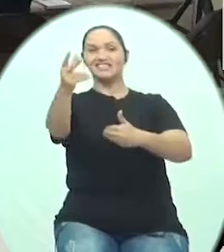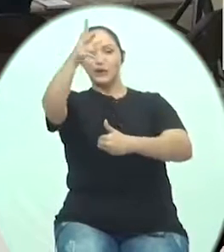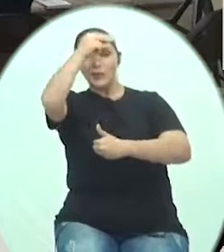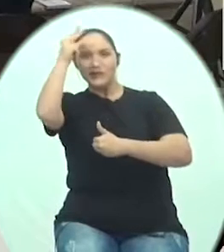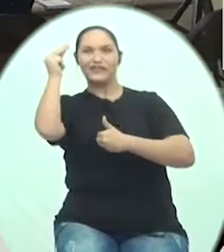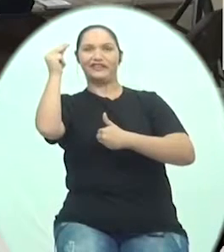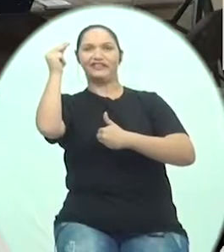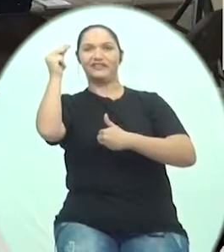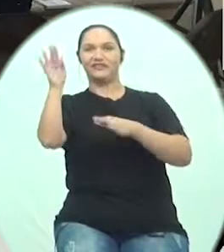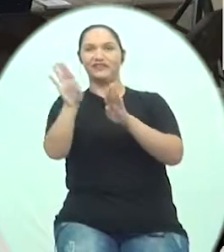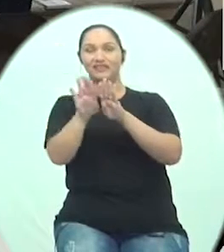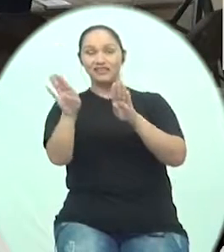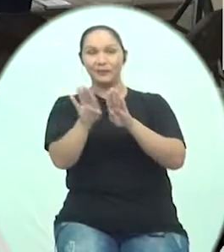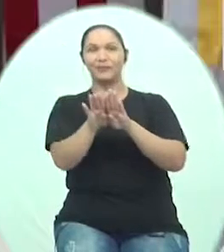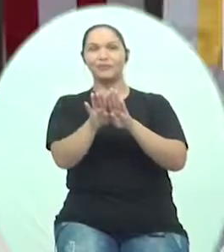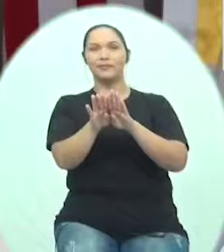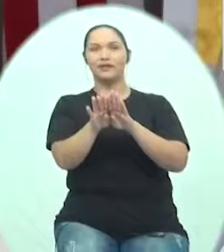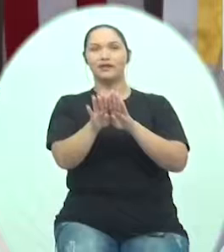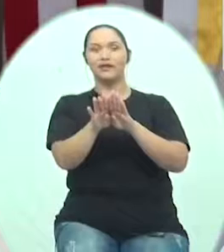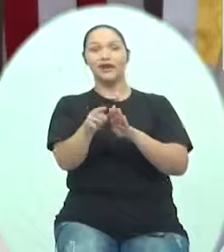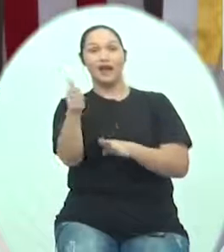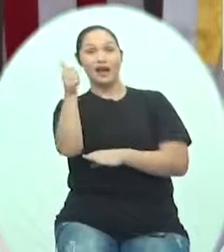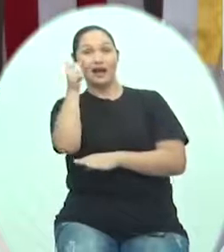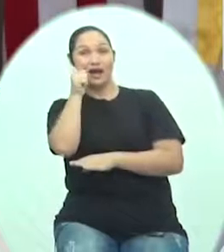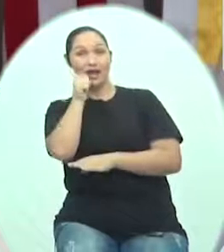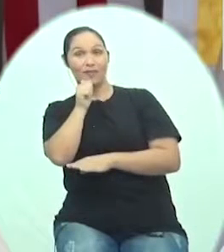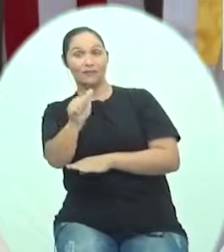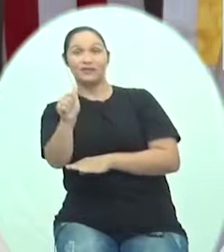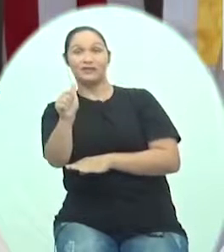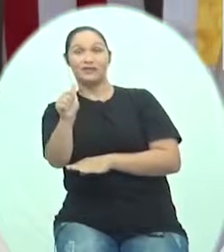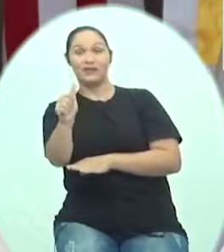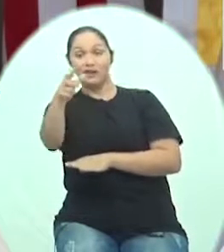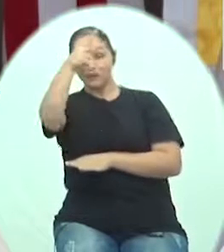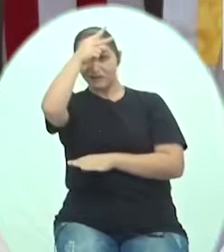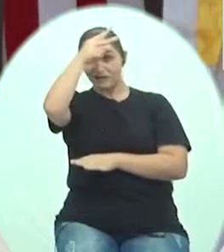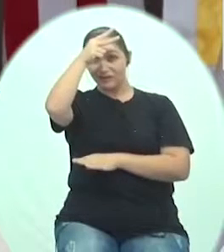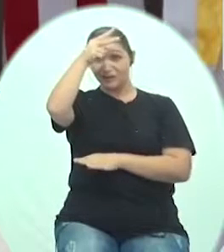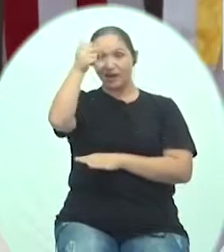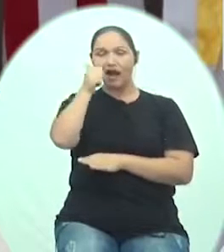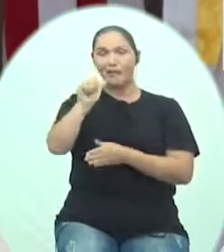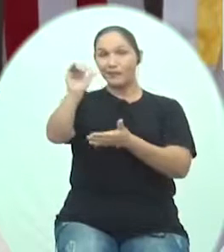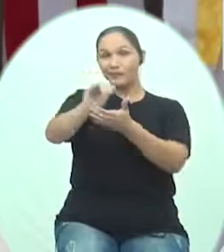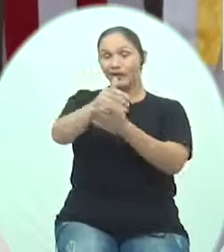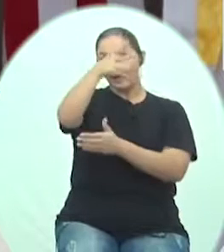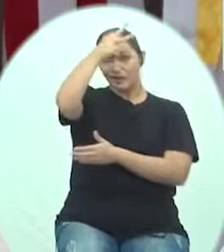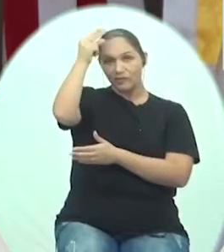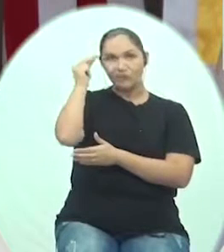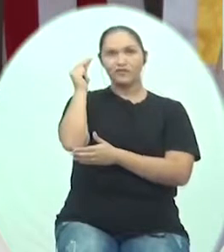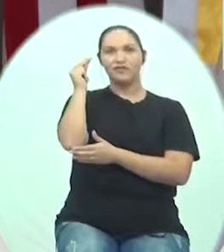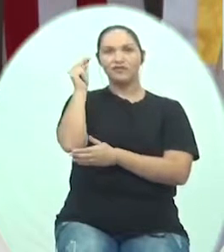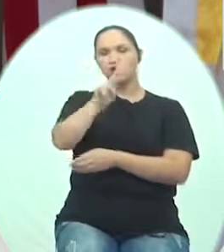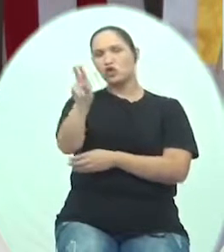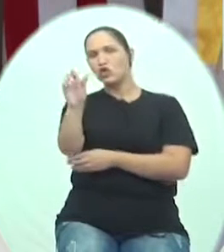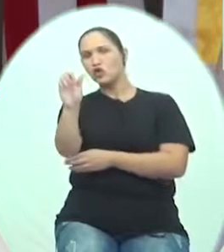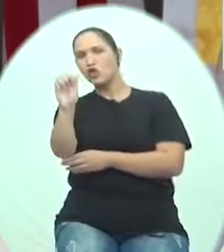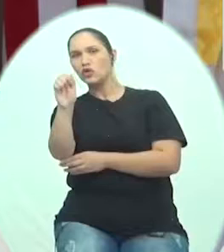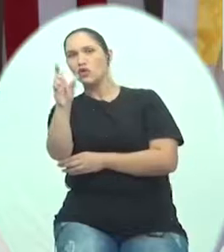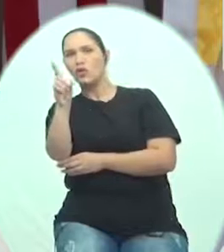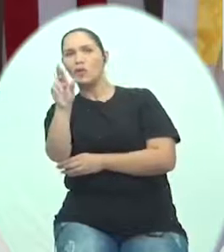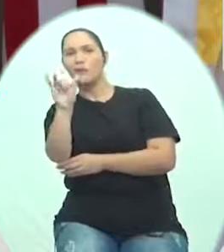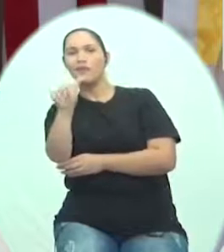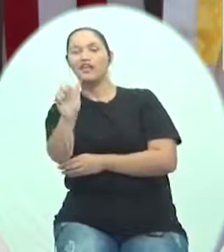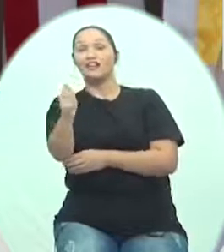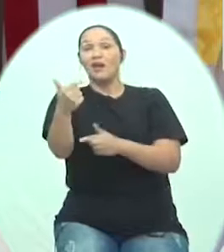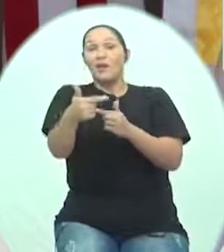clé salvaro e a primeira dama Adriana salvaram que me oportunizaram de poder escolher o nome para aquela